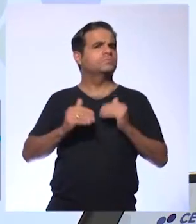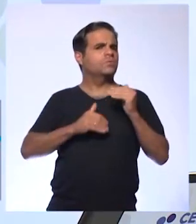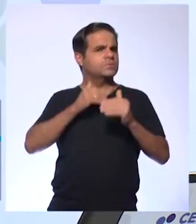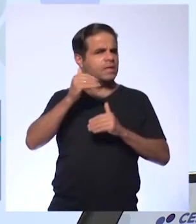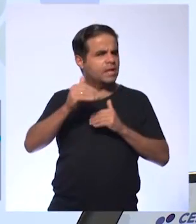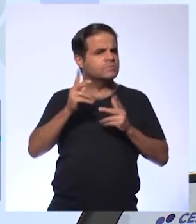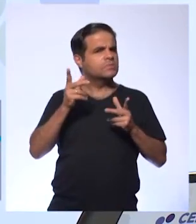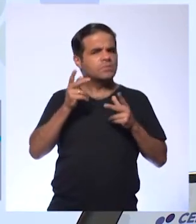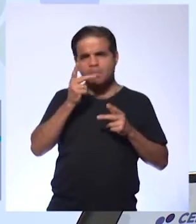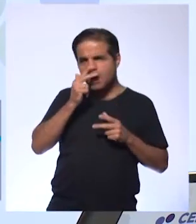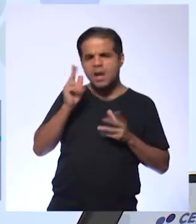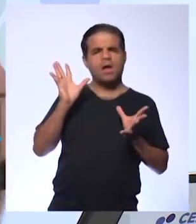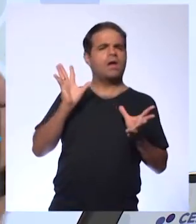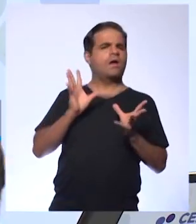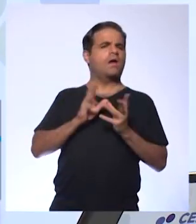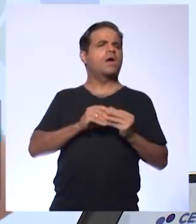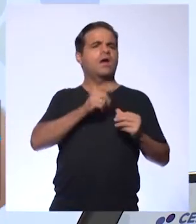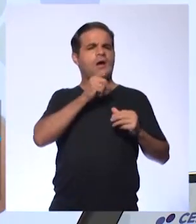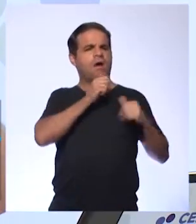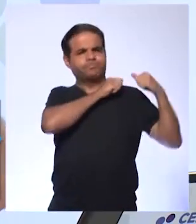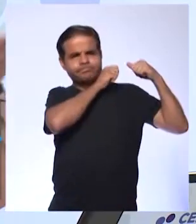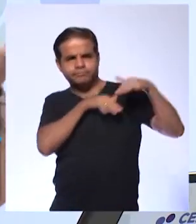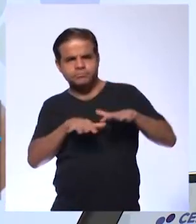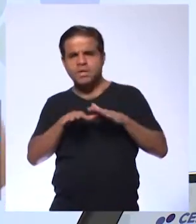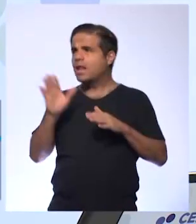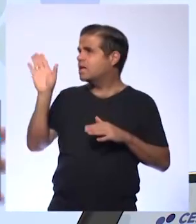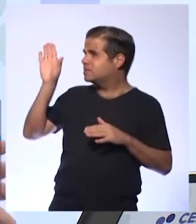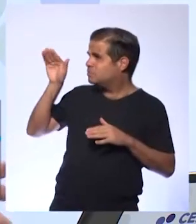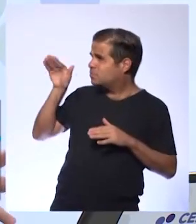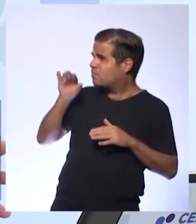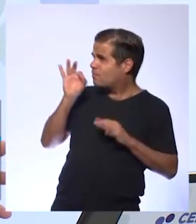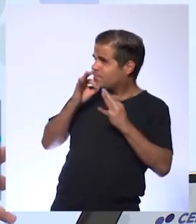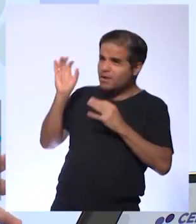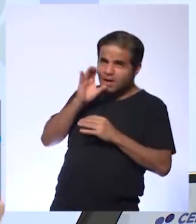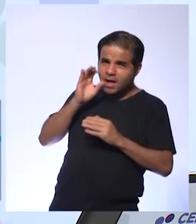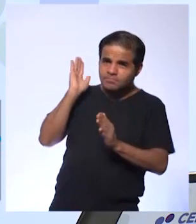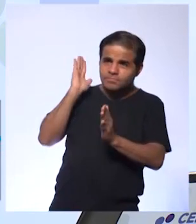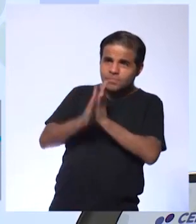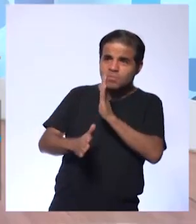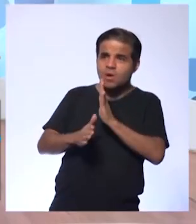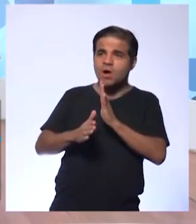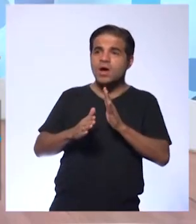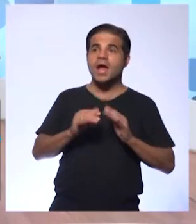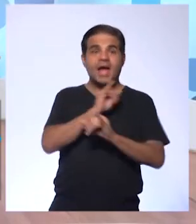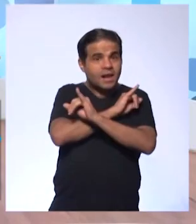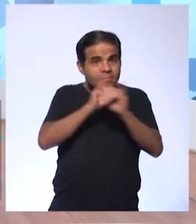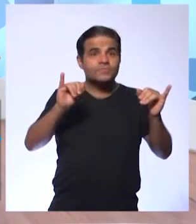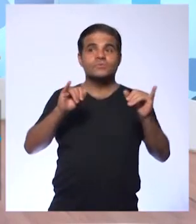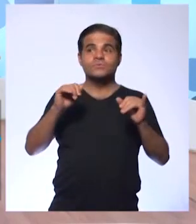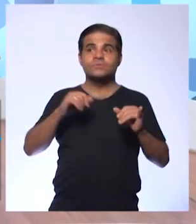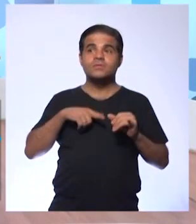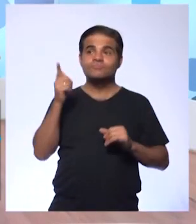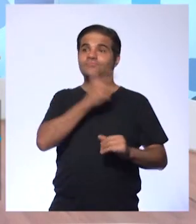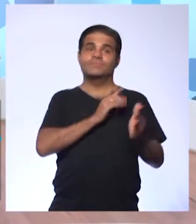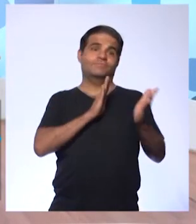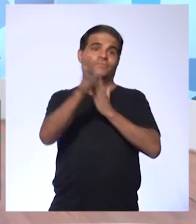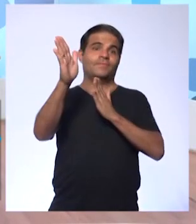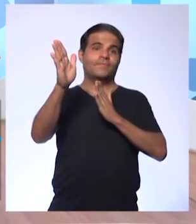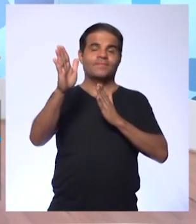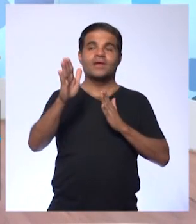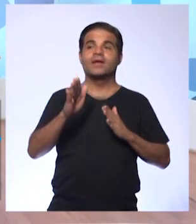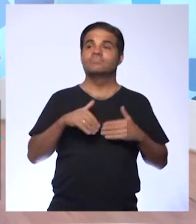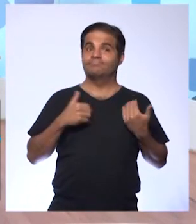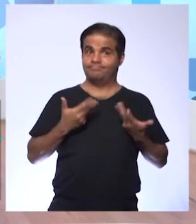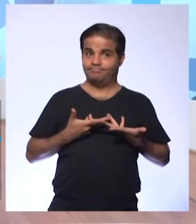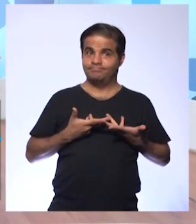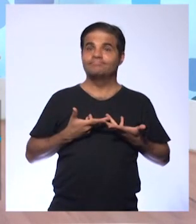de tsunami. E ela avisou a família dela saiu e todos sobreviveram. Olha, que importante. Então tem essa historinha aí também.